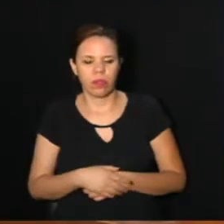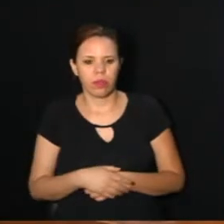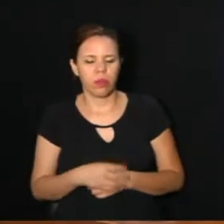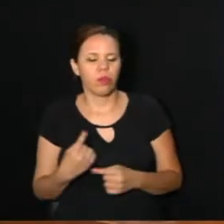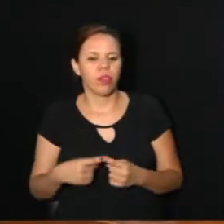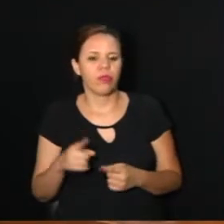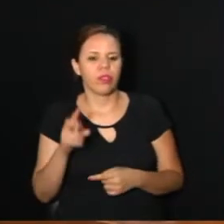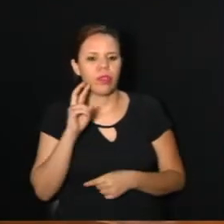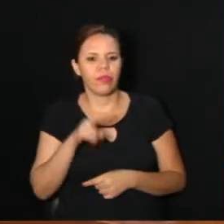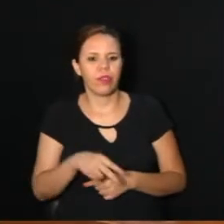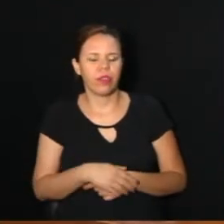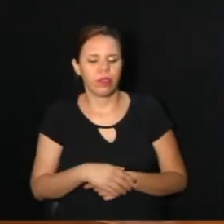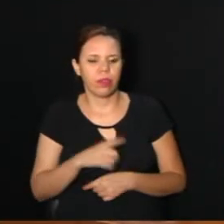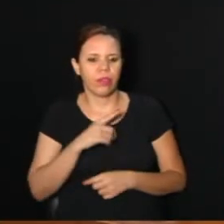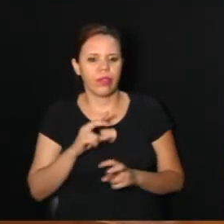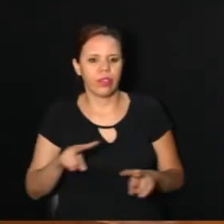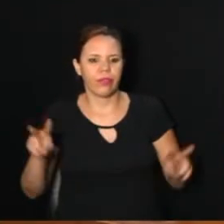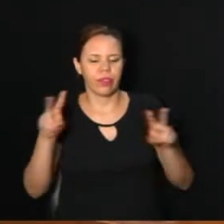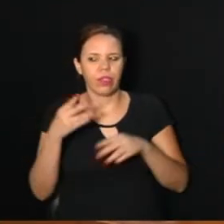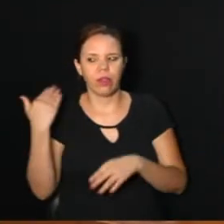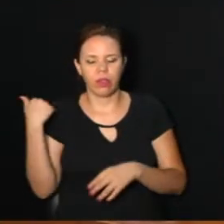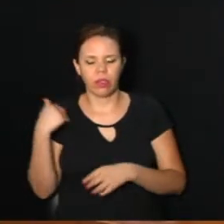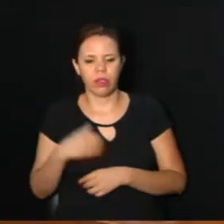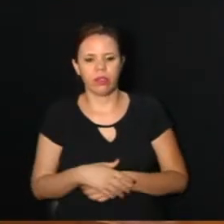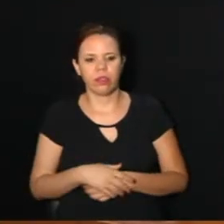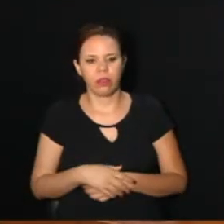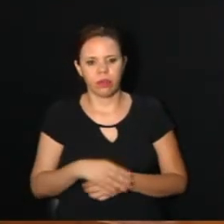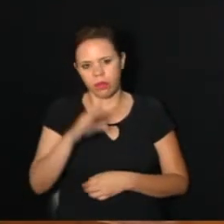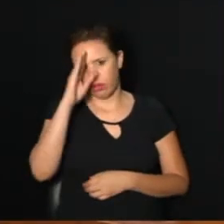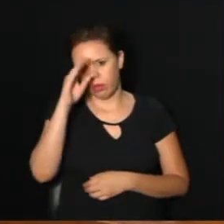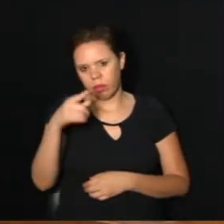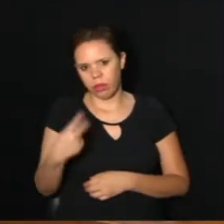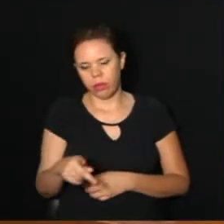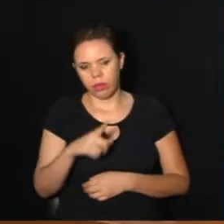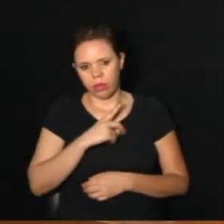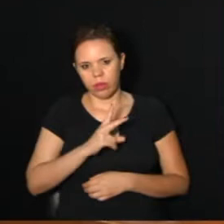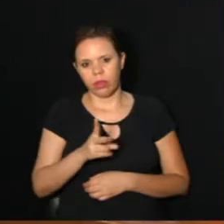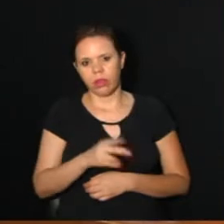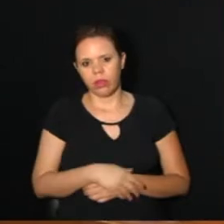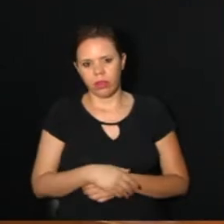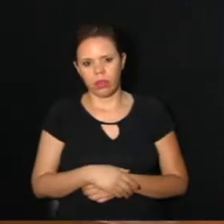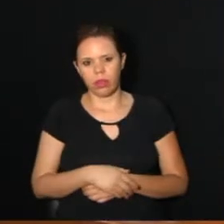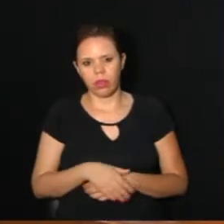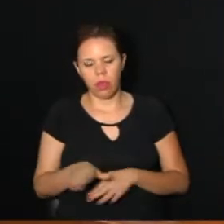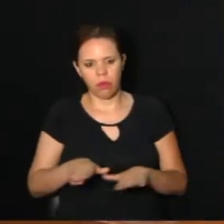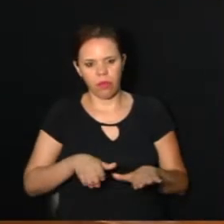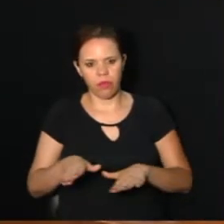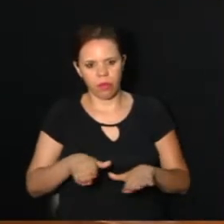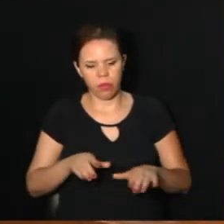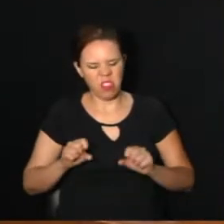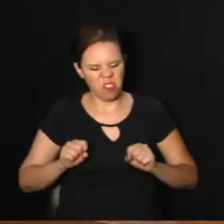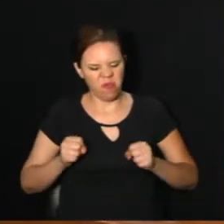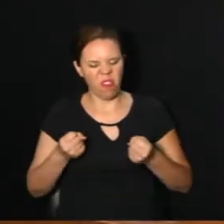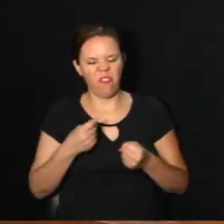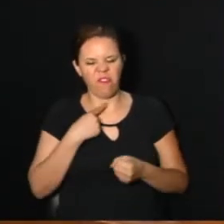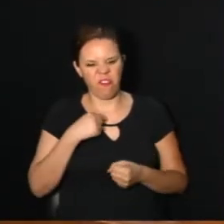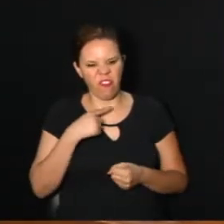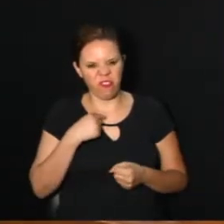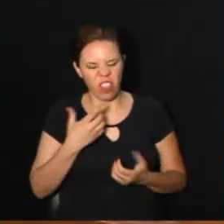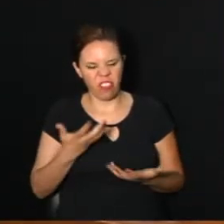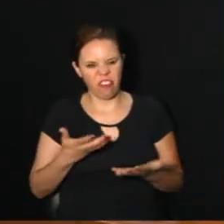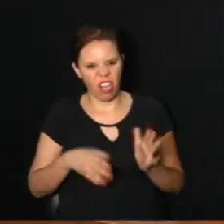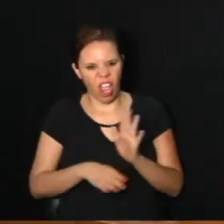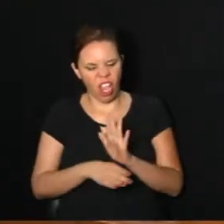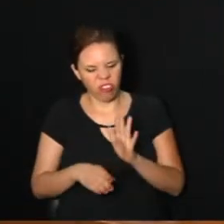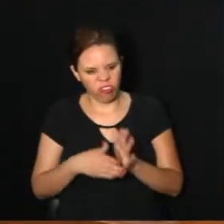você viu, você teve essa visão lá atrás, e principalmente porque você tem sempre esse movimento muscular, essa vontade de acertar,